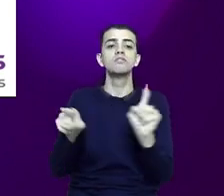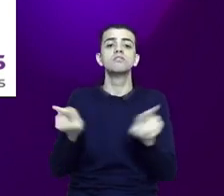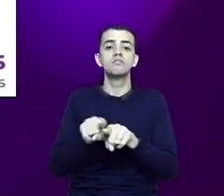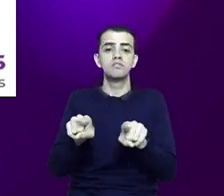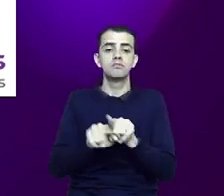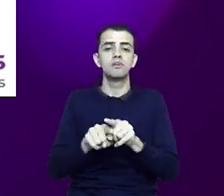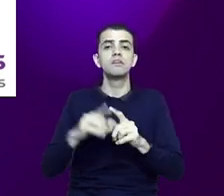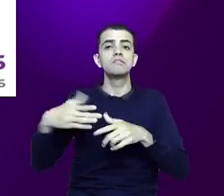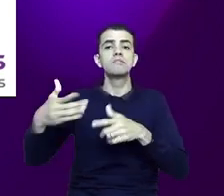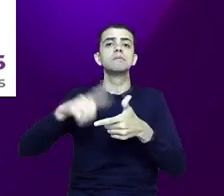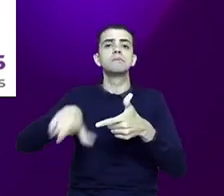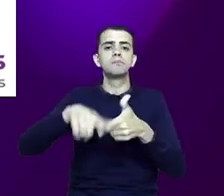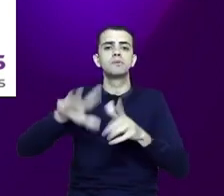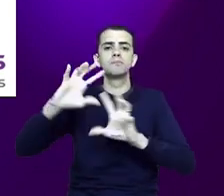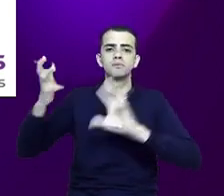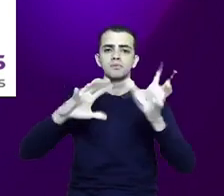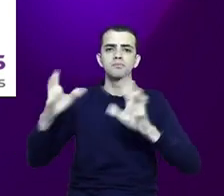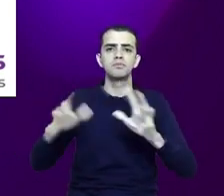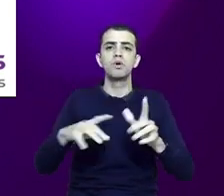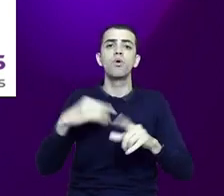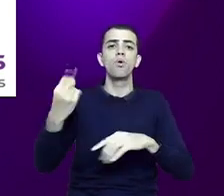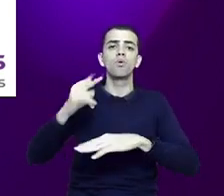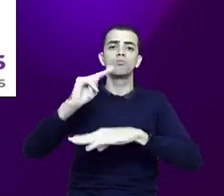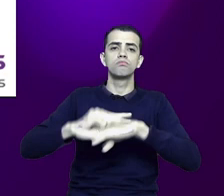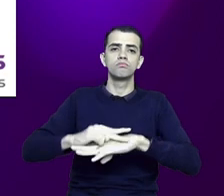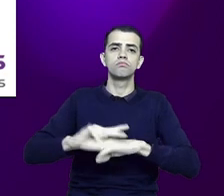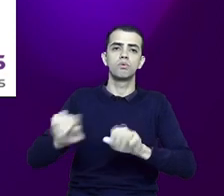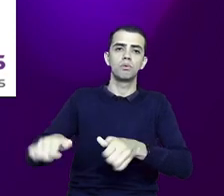e mesmo ganhar tempo de aula.